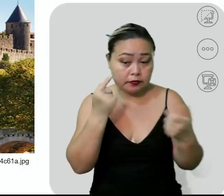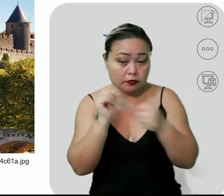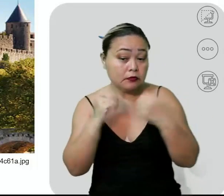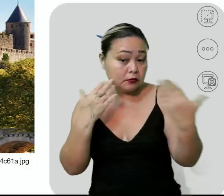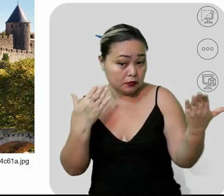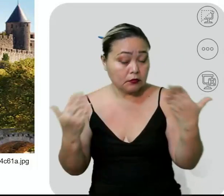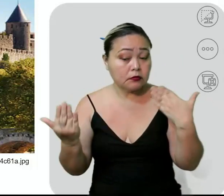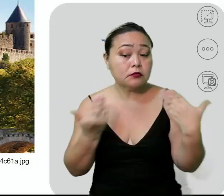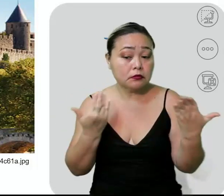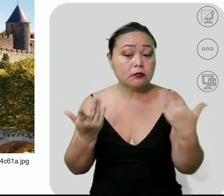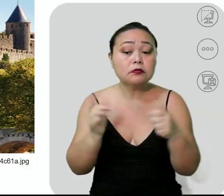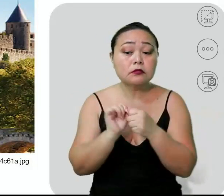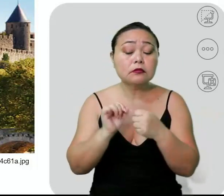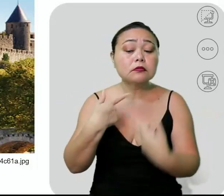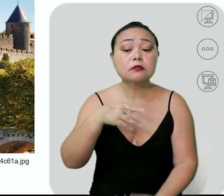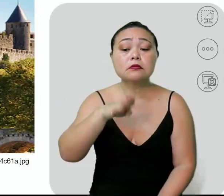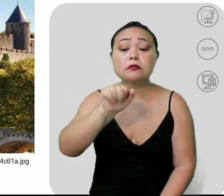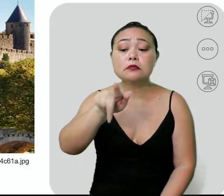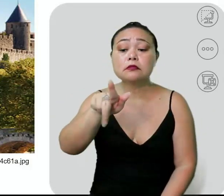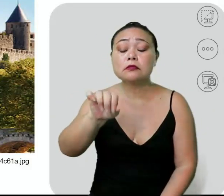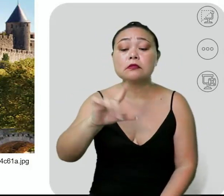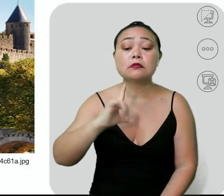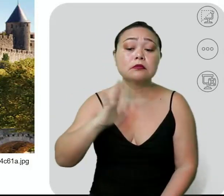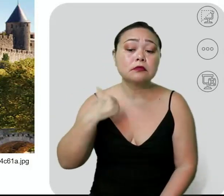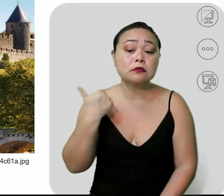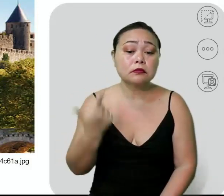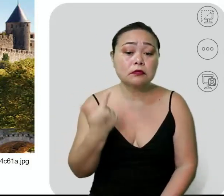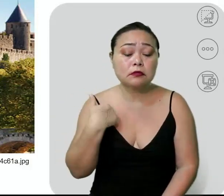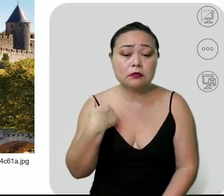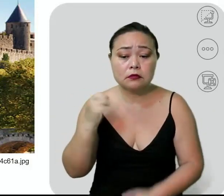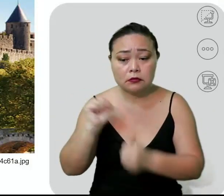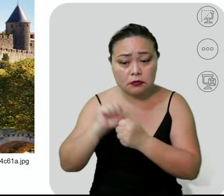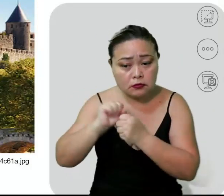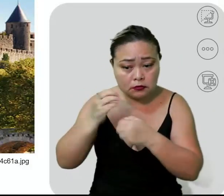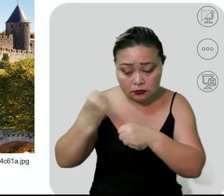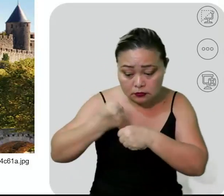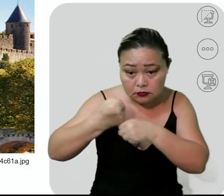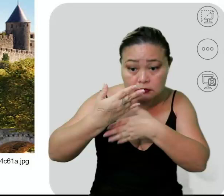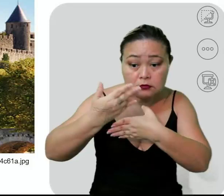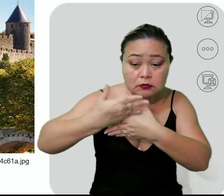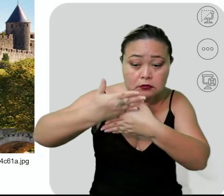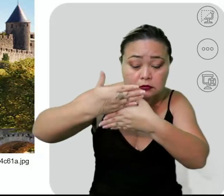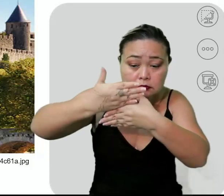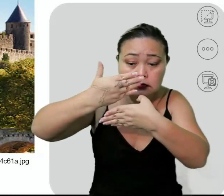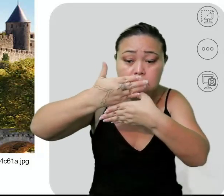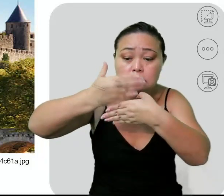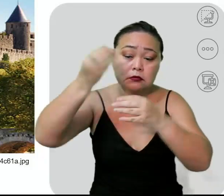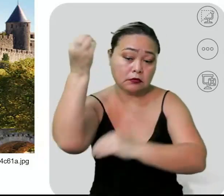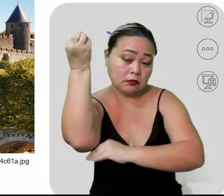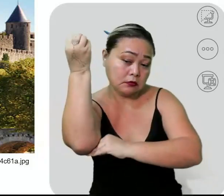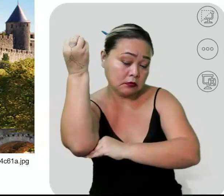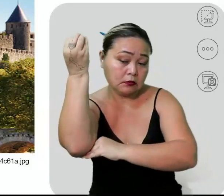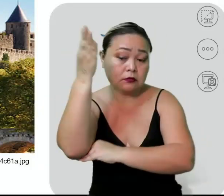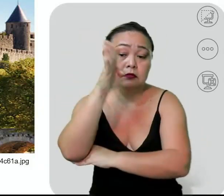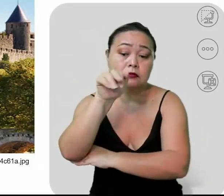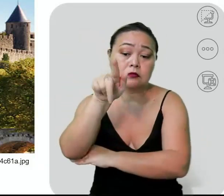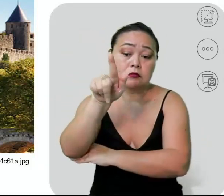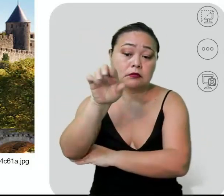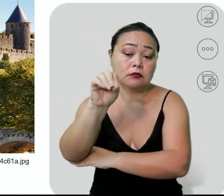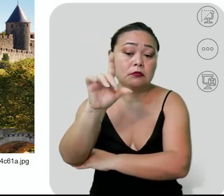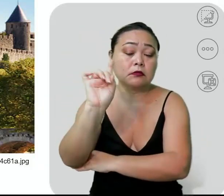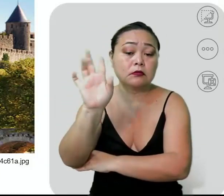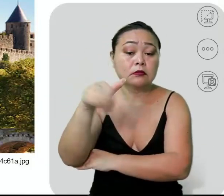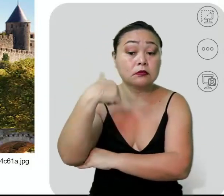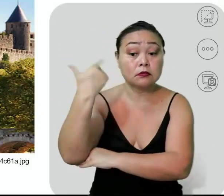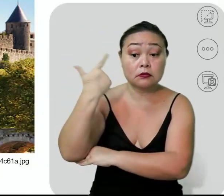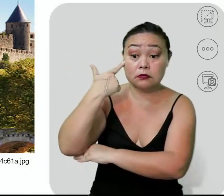comparação tipo os burgos, que montavam suas barraquinhas do lado dos castelos, dos burgos,